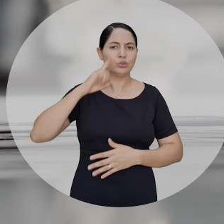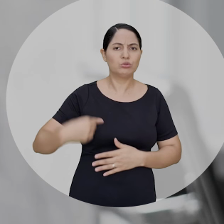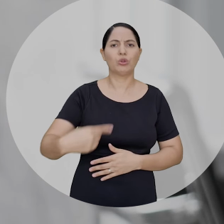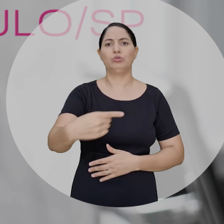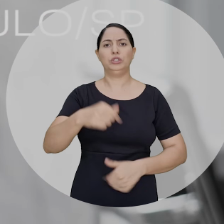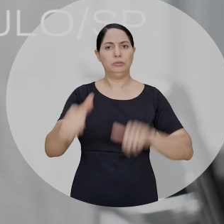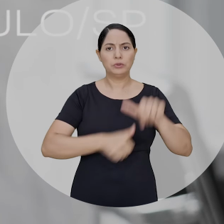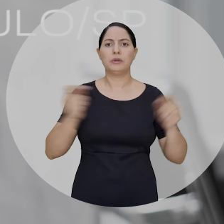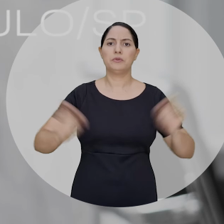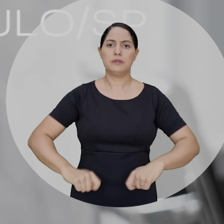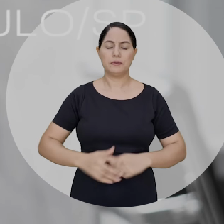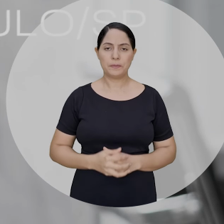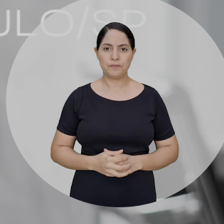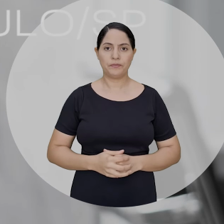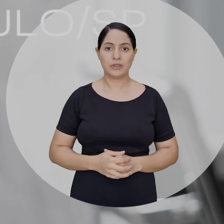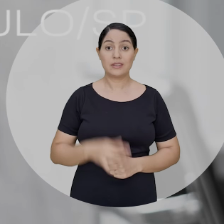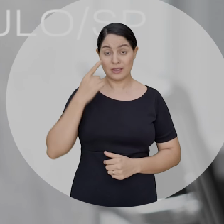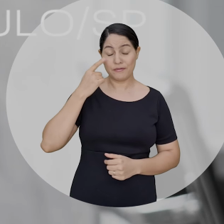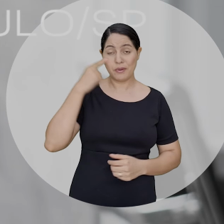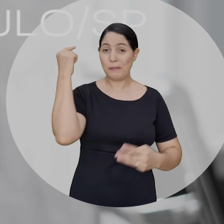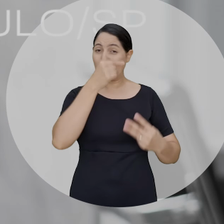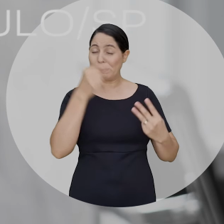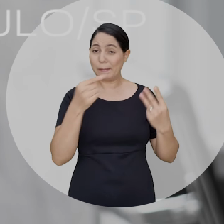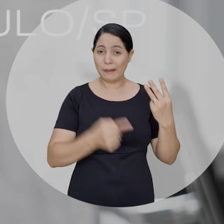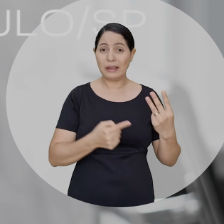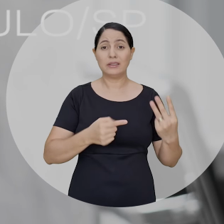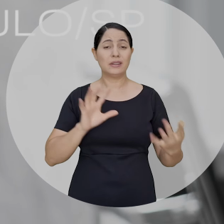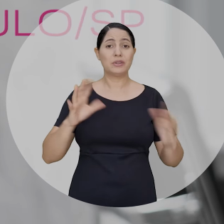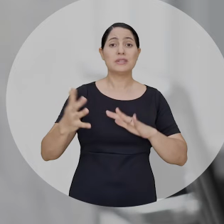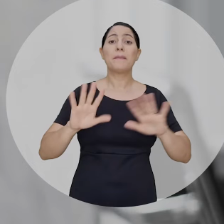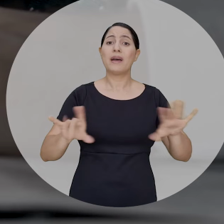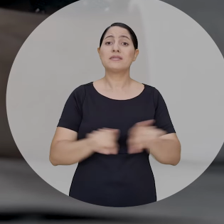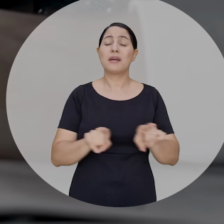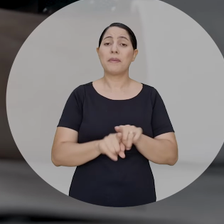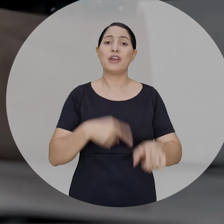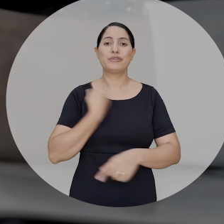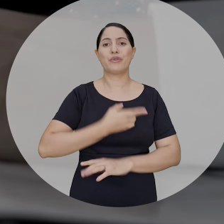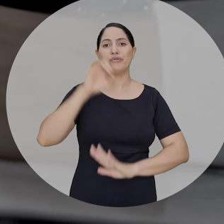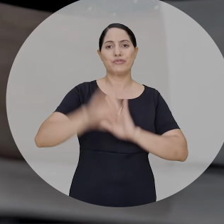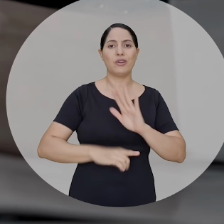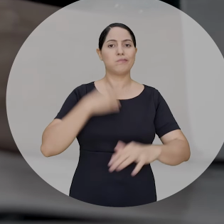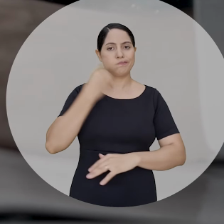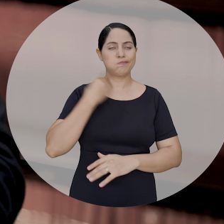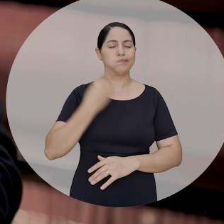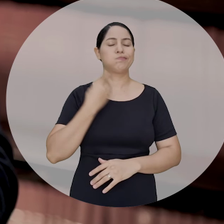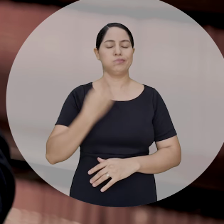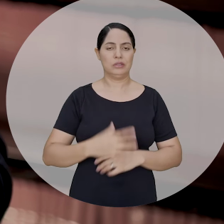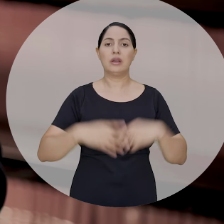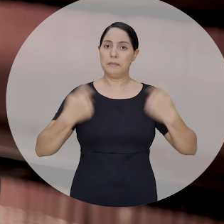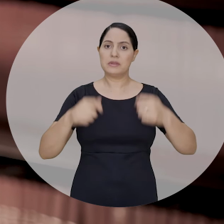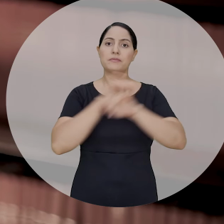todas essas questões, tem a eterna luta pelas nossas prerrogativas e pela valorização dos honorários. Precisamos